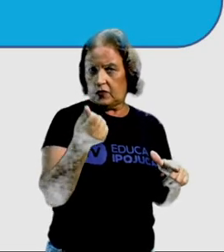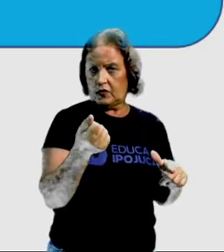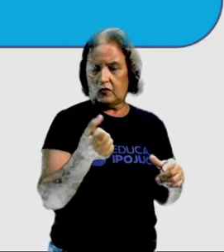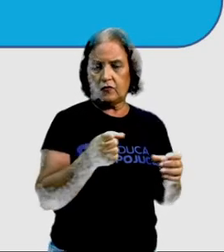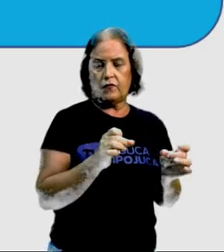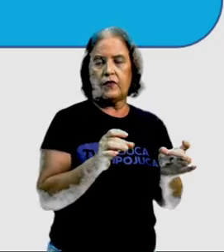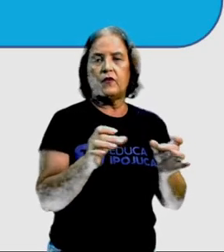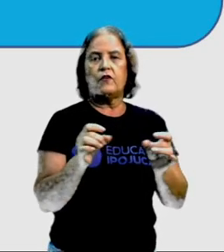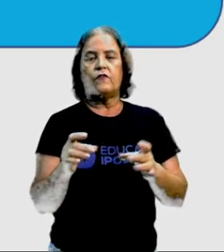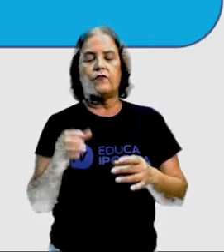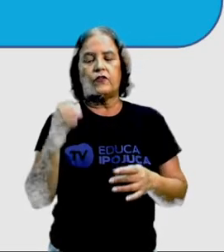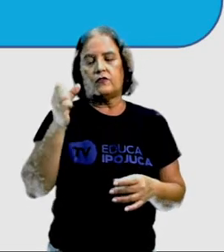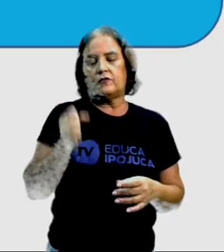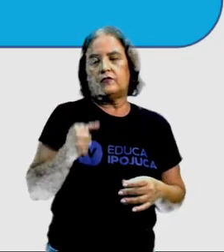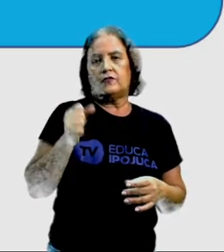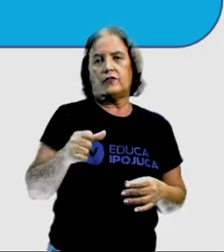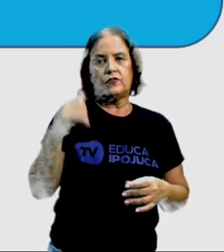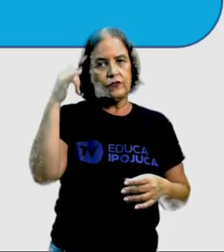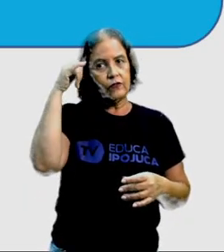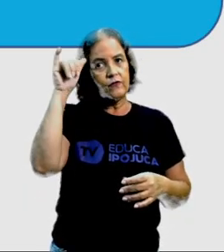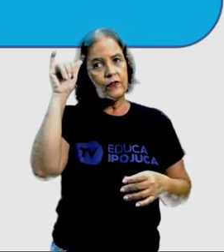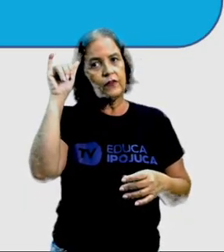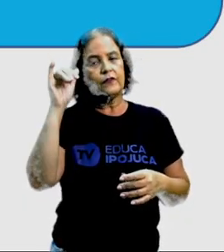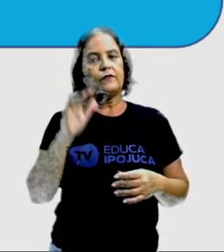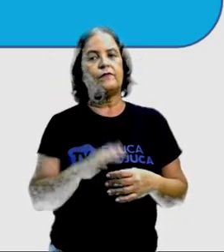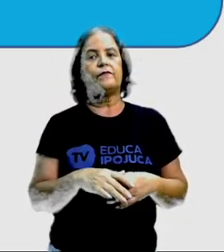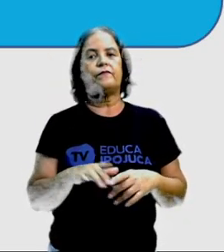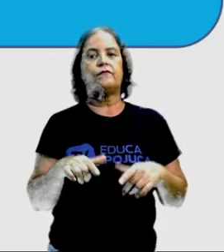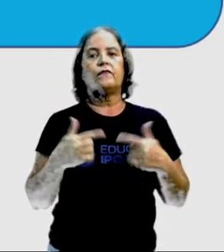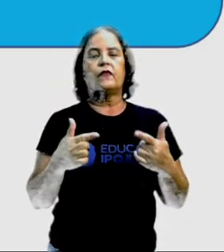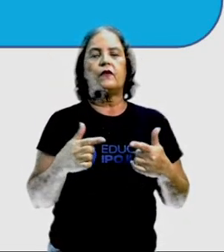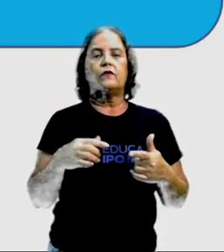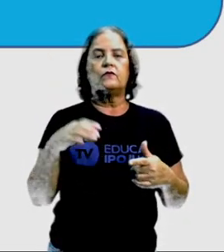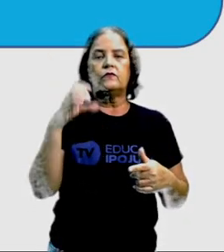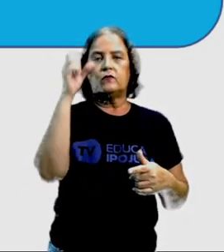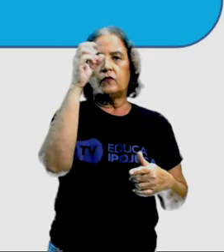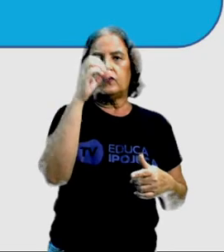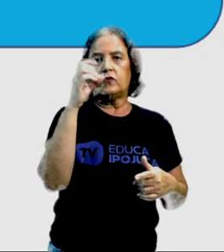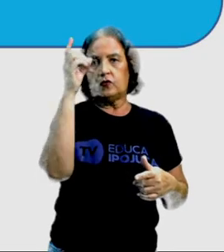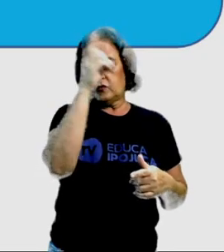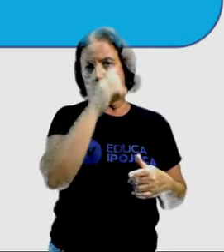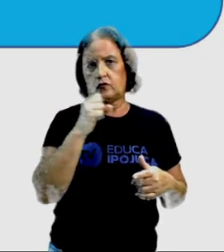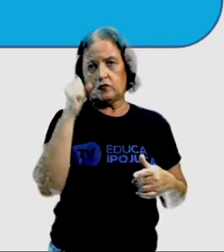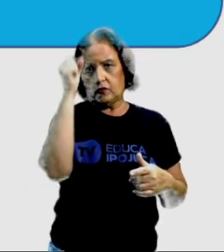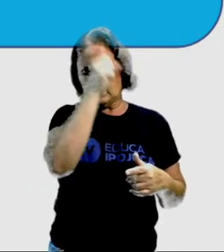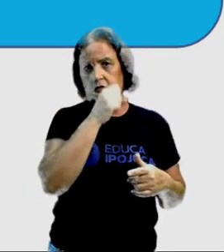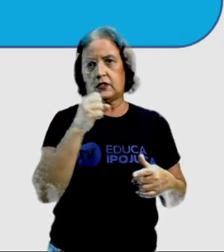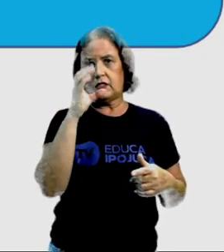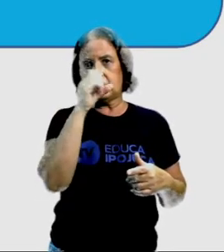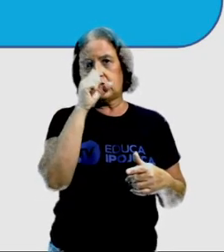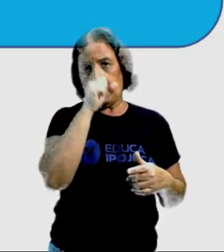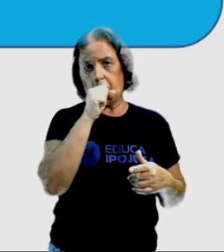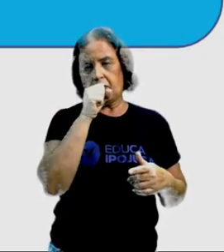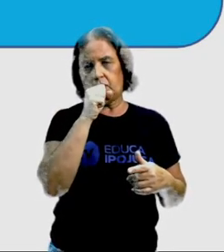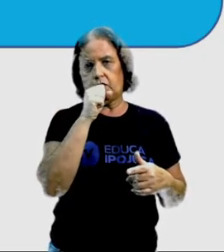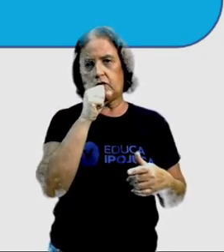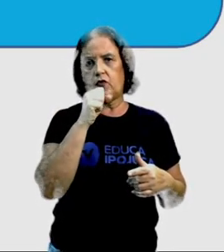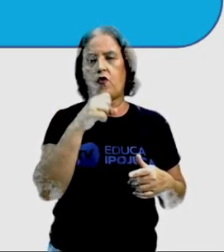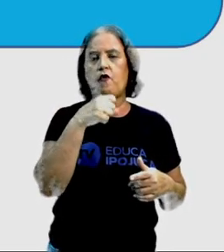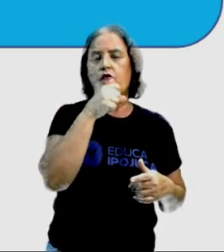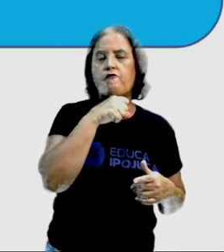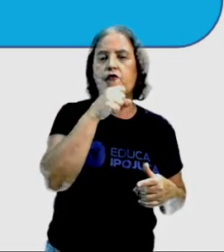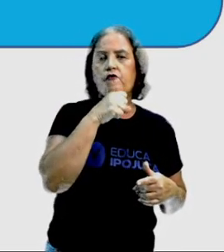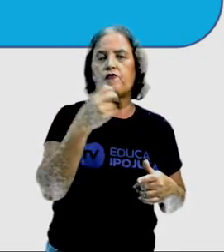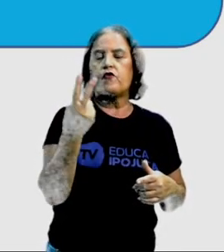venda de leite de vaca. No sábado, meu avô e meus dois tios haviam